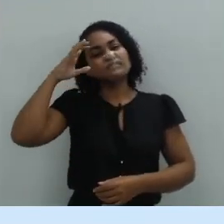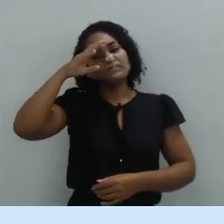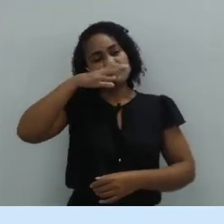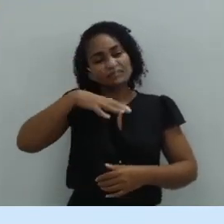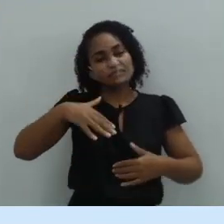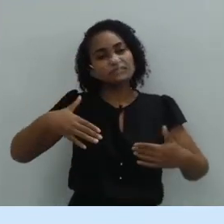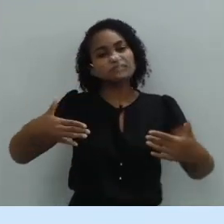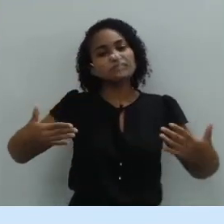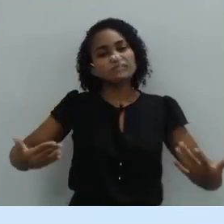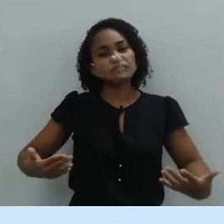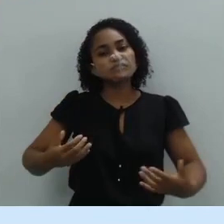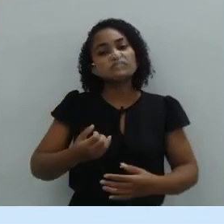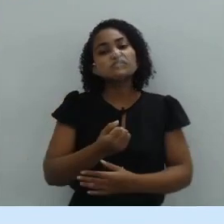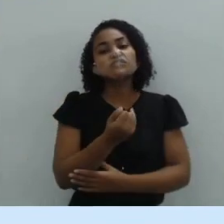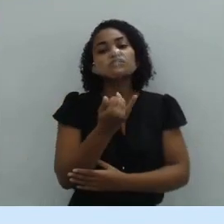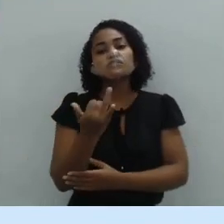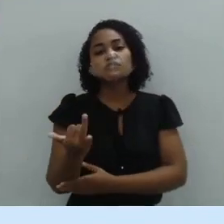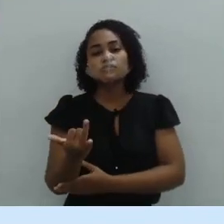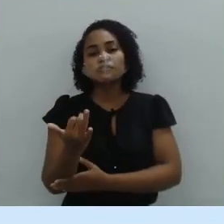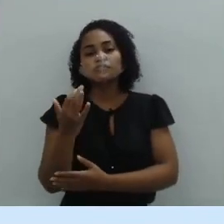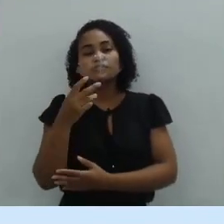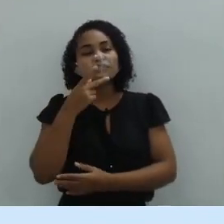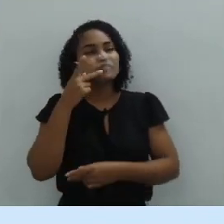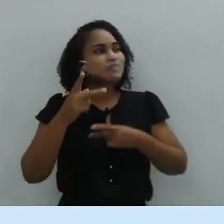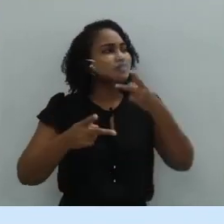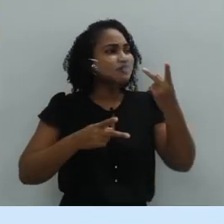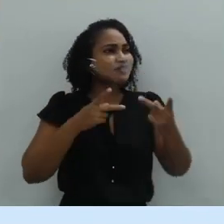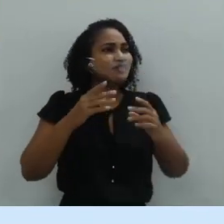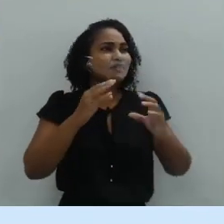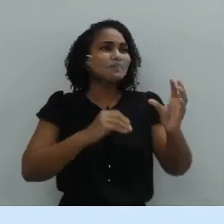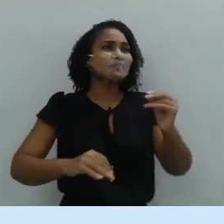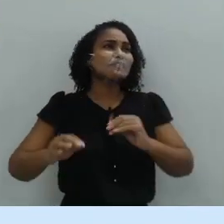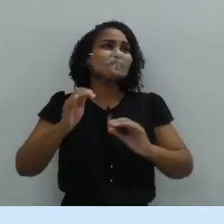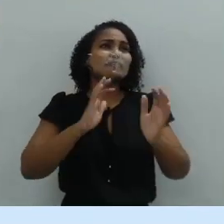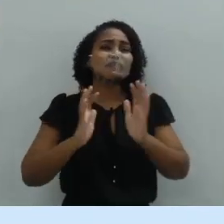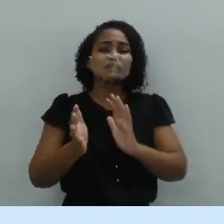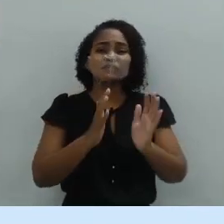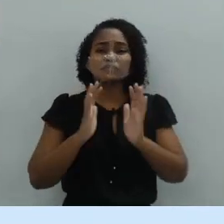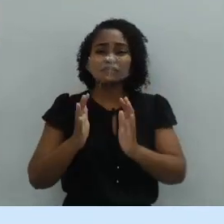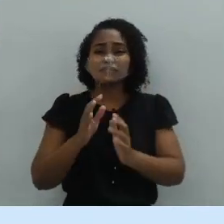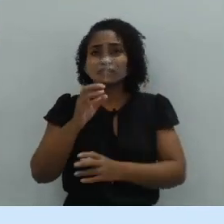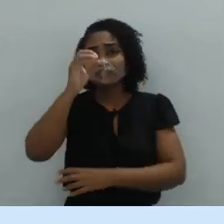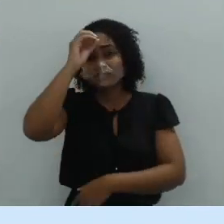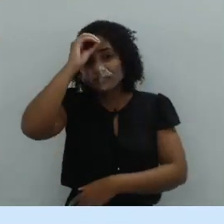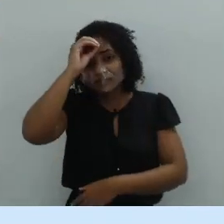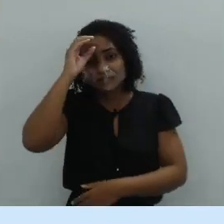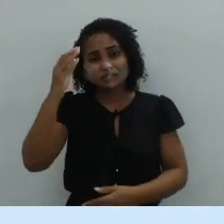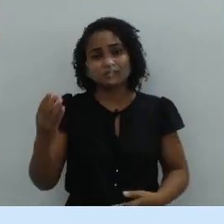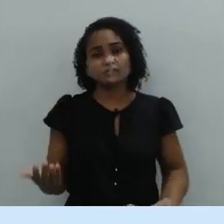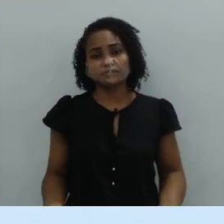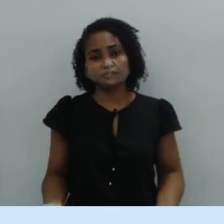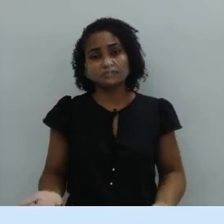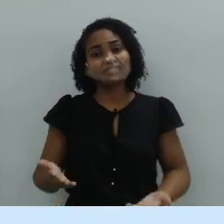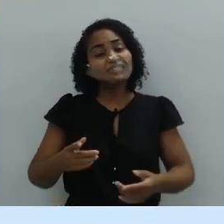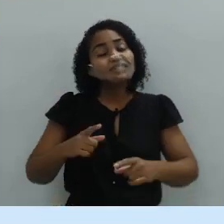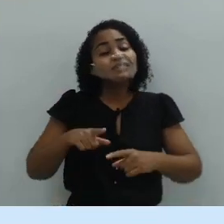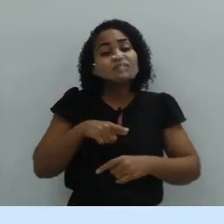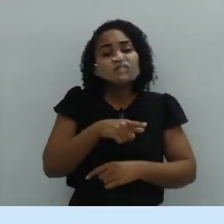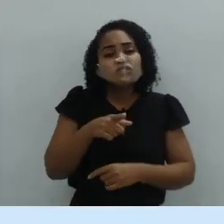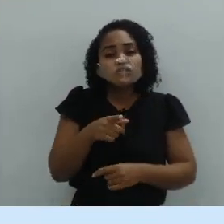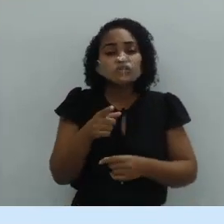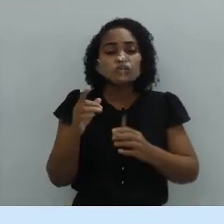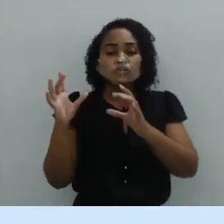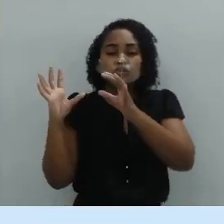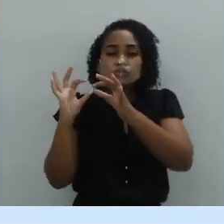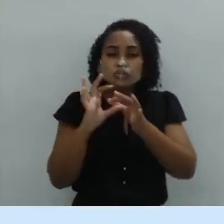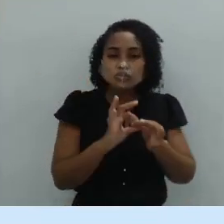né? Quantas vezes a gente não fala por horas e as pessoas não compreendem a gente. E mais, com relação